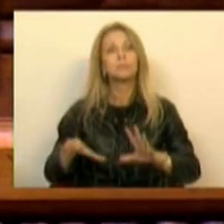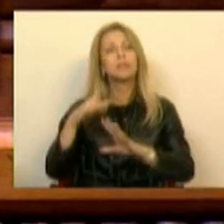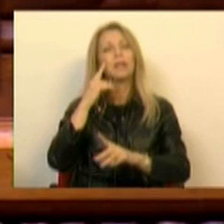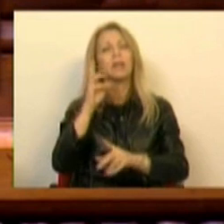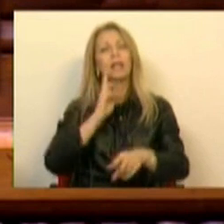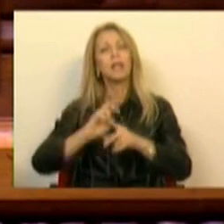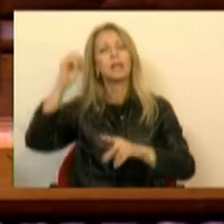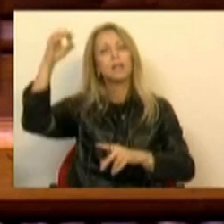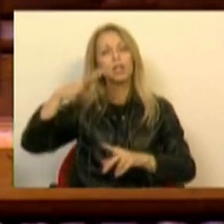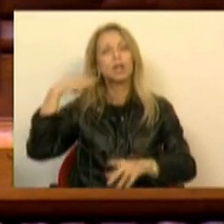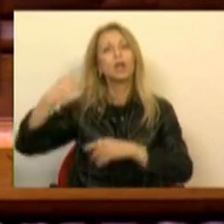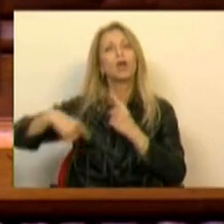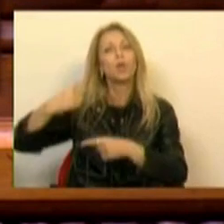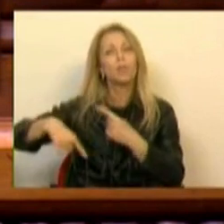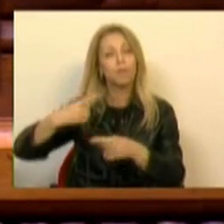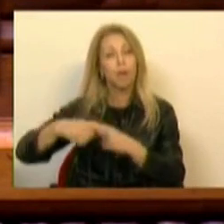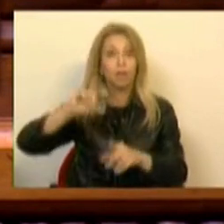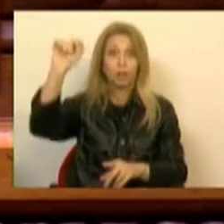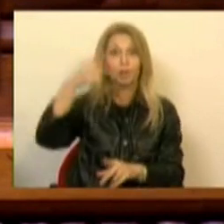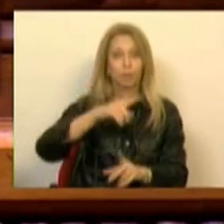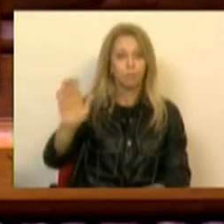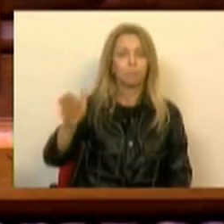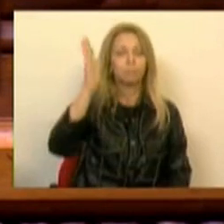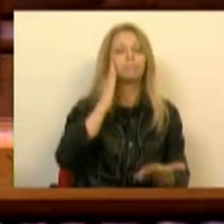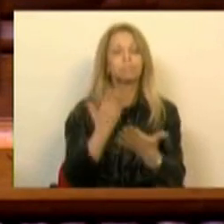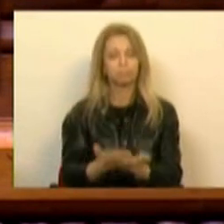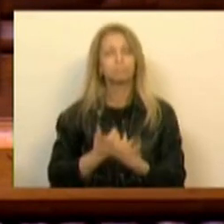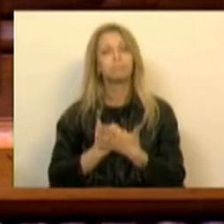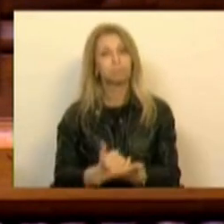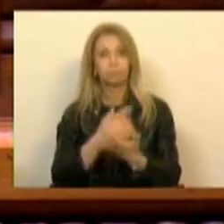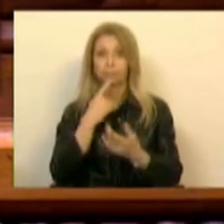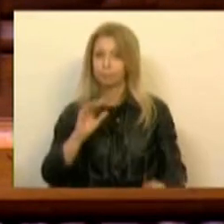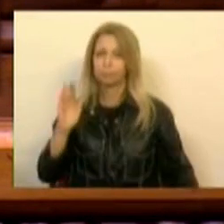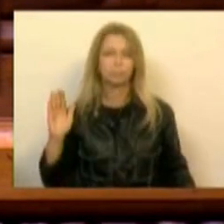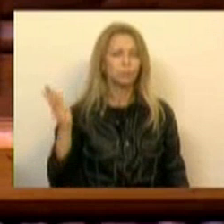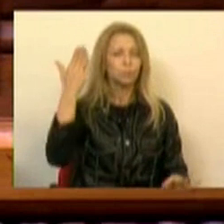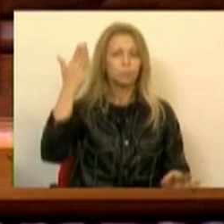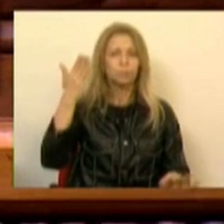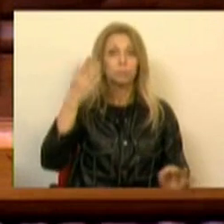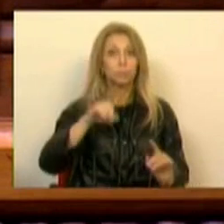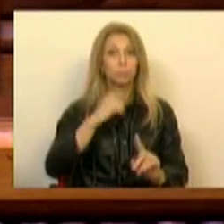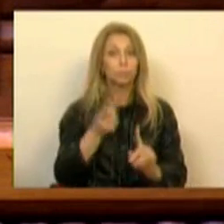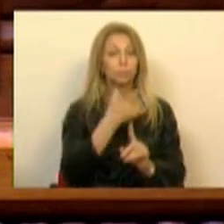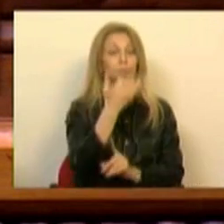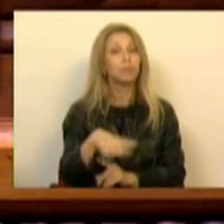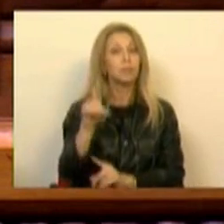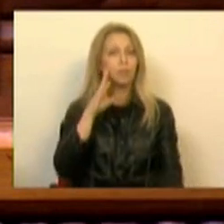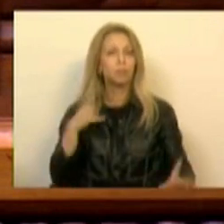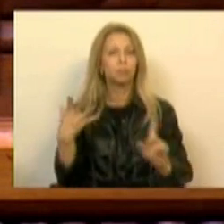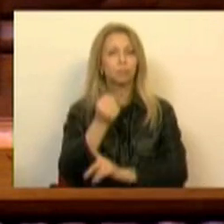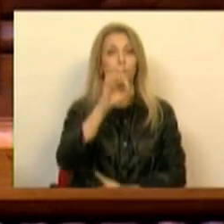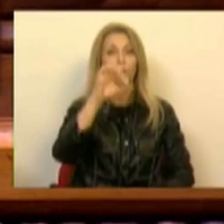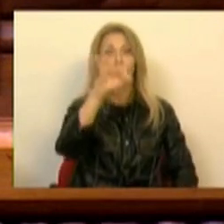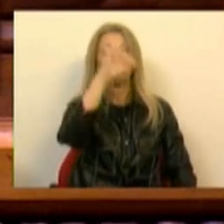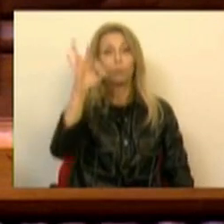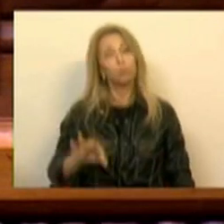em particular da energia solar, que contribuirá de forma decisiva para atingir, em 2026, a meta de 80% do